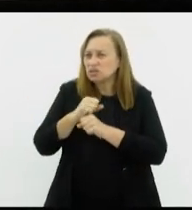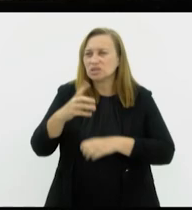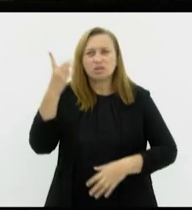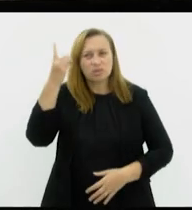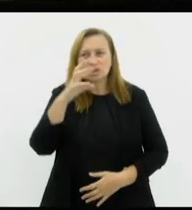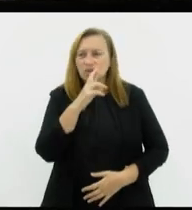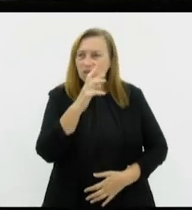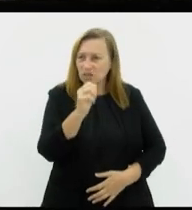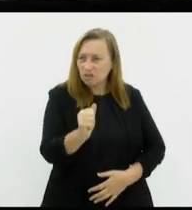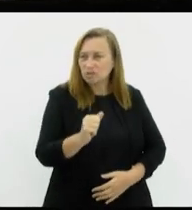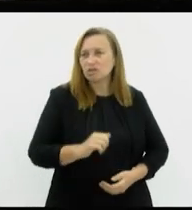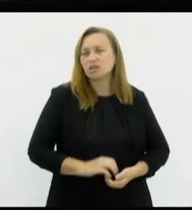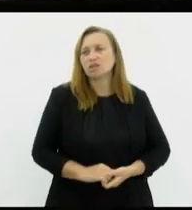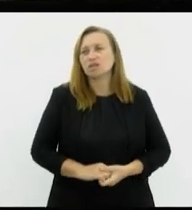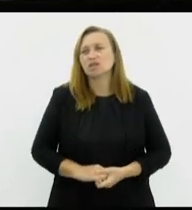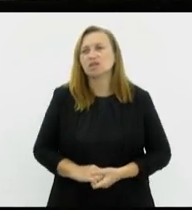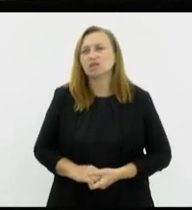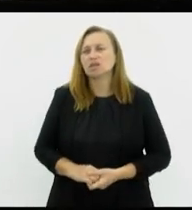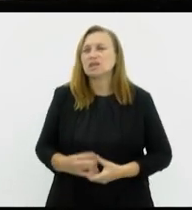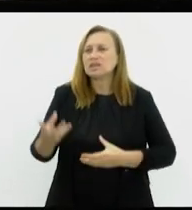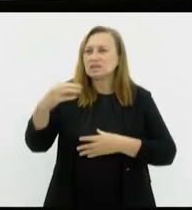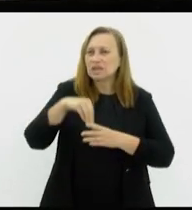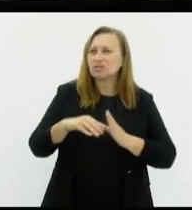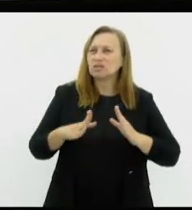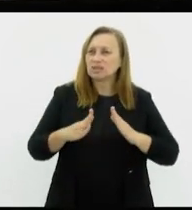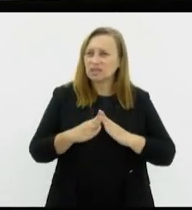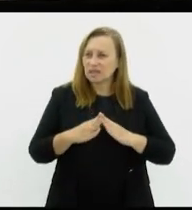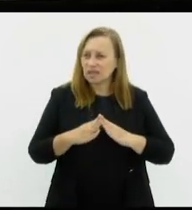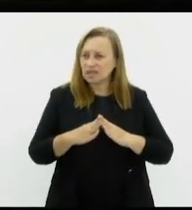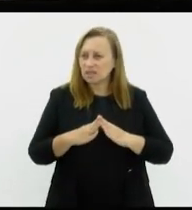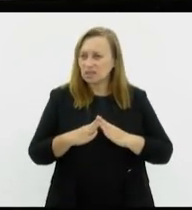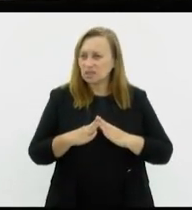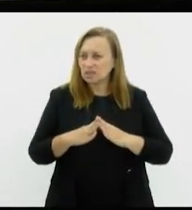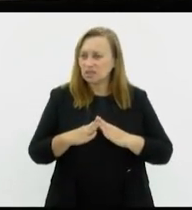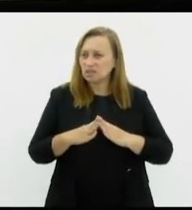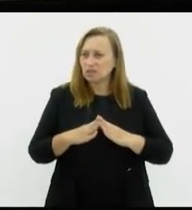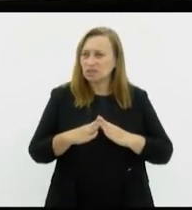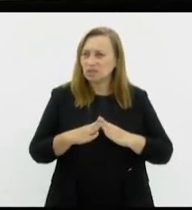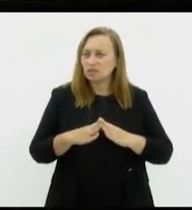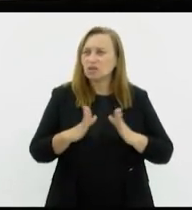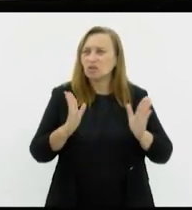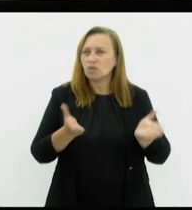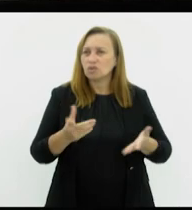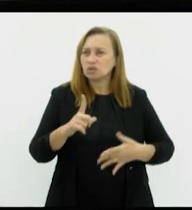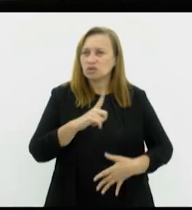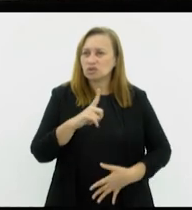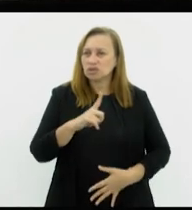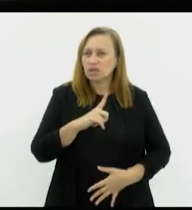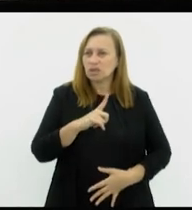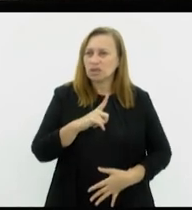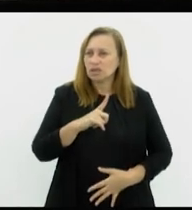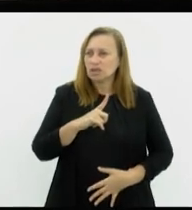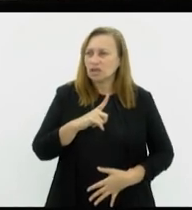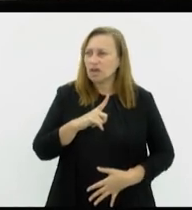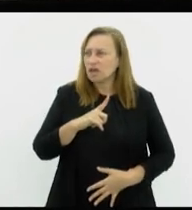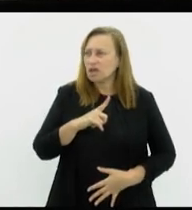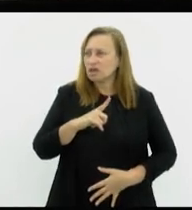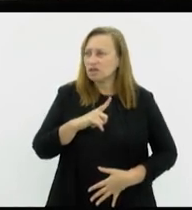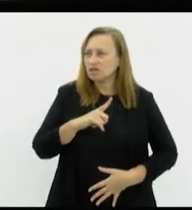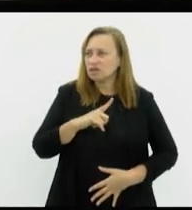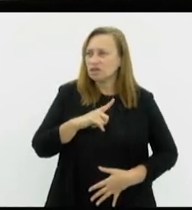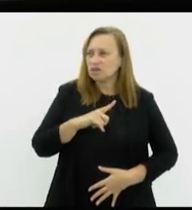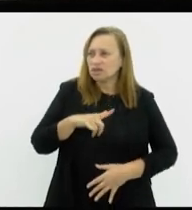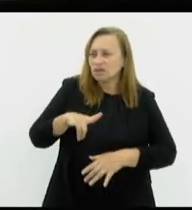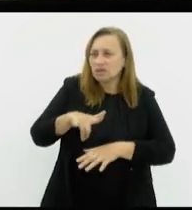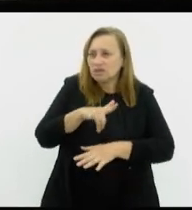é de tal magnitude que dentro dessa casa a gente hoje tem um boneco de ventríloco, um garoto de